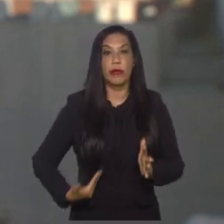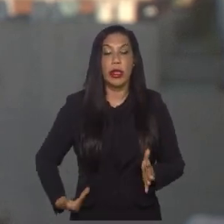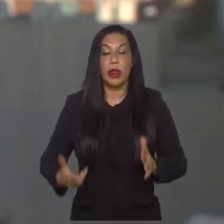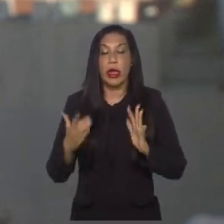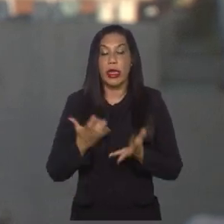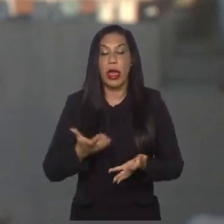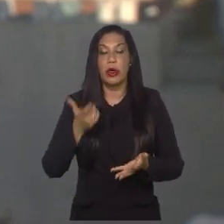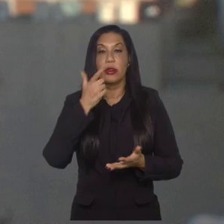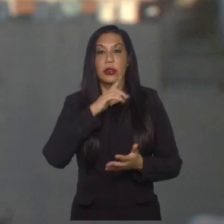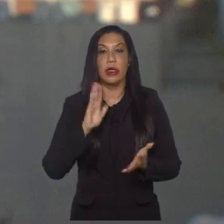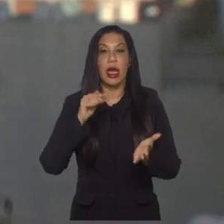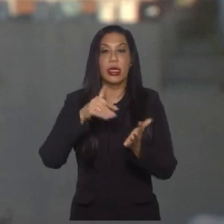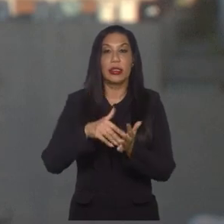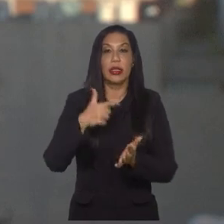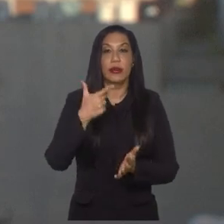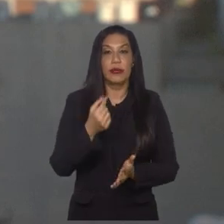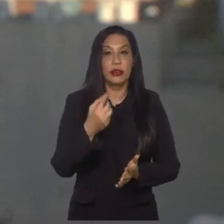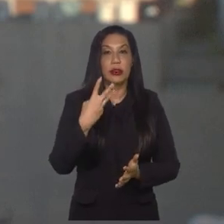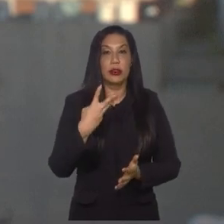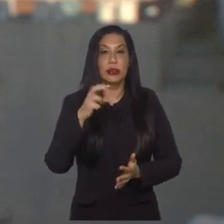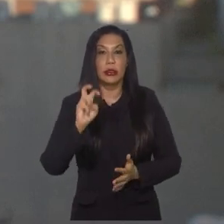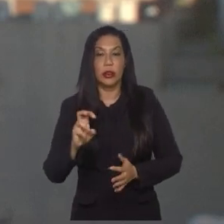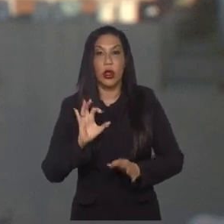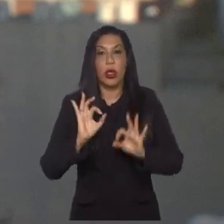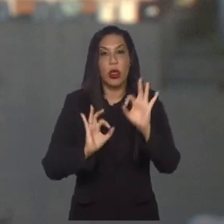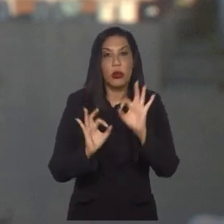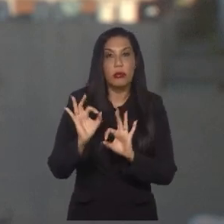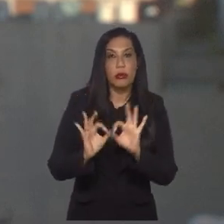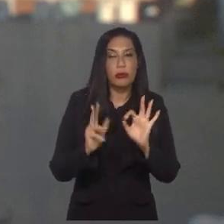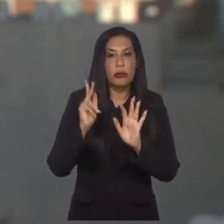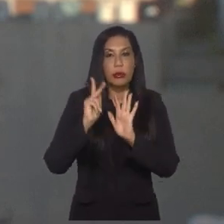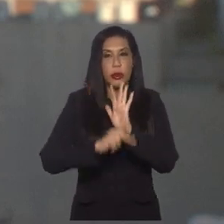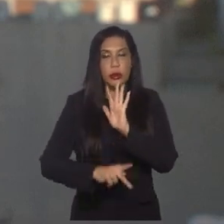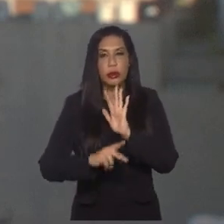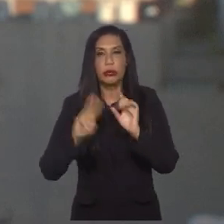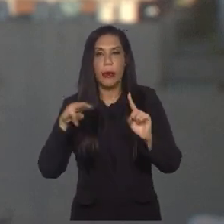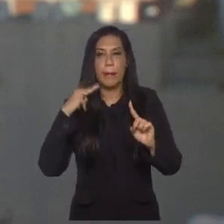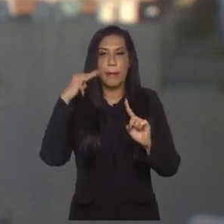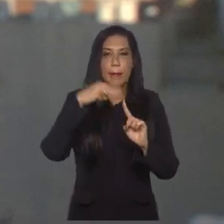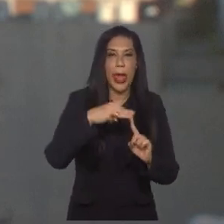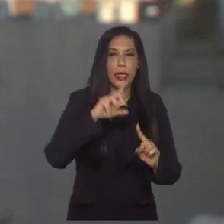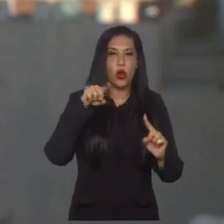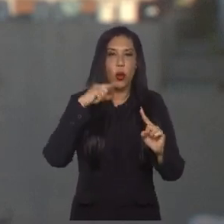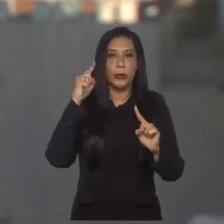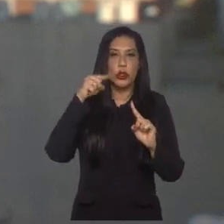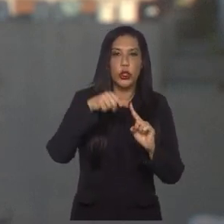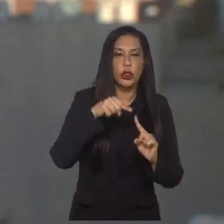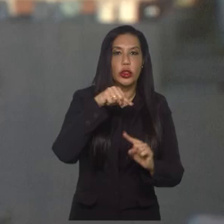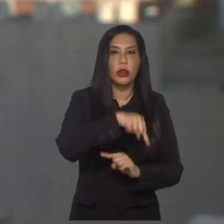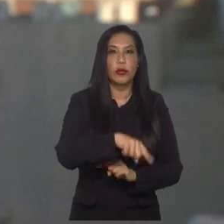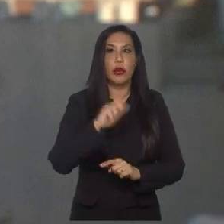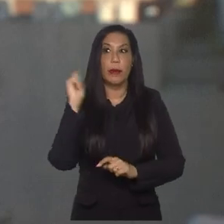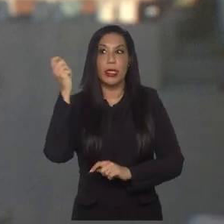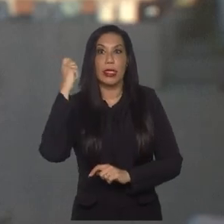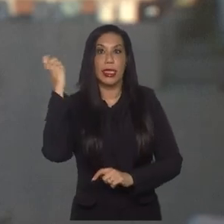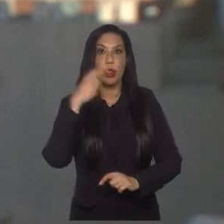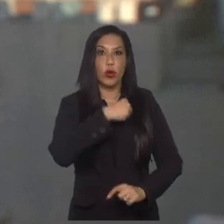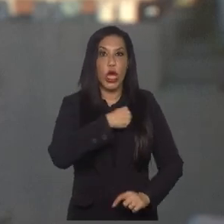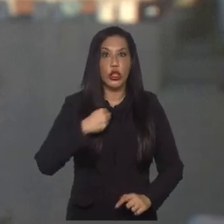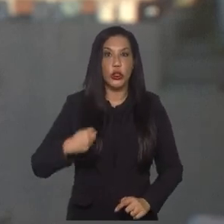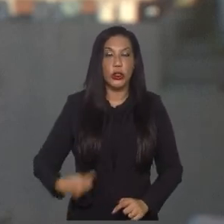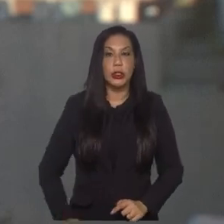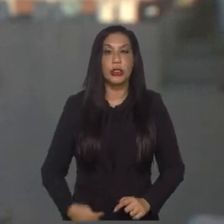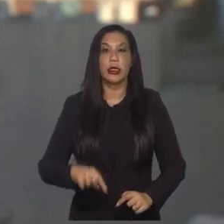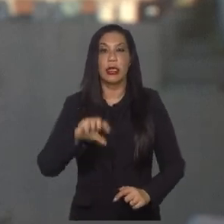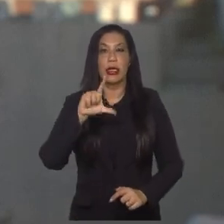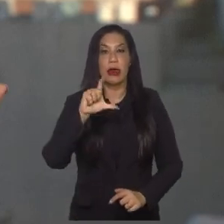mais ou menos 2035. Então tem um plano muito bem definido de metas, de objetivos, para essa seleção, óbvio, para a